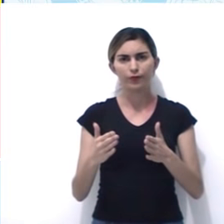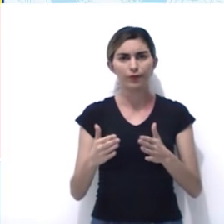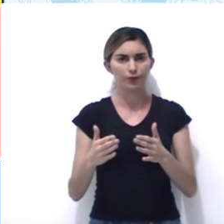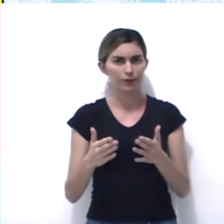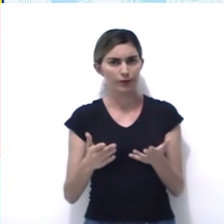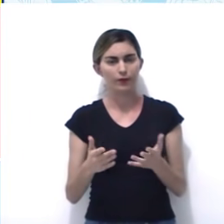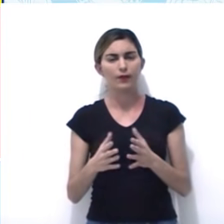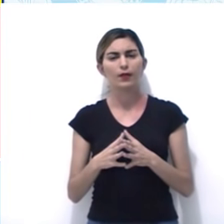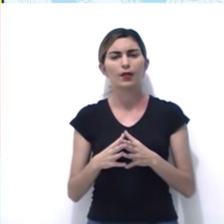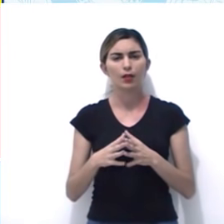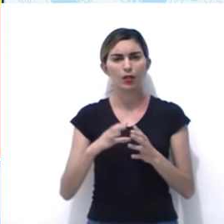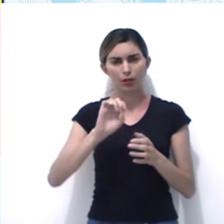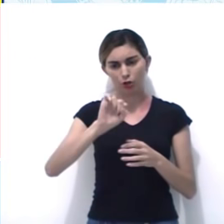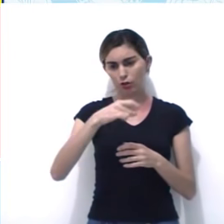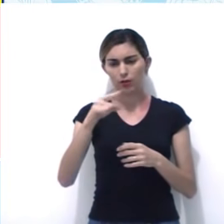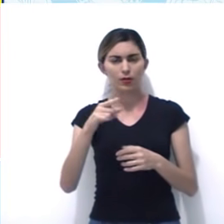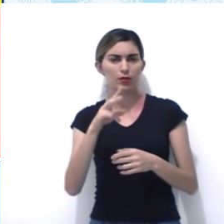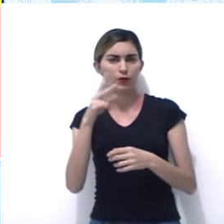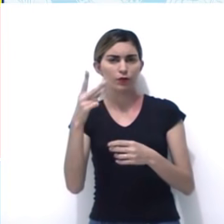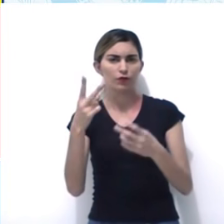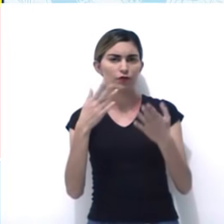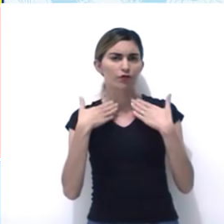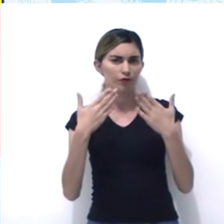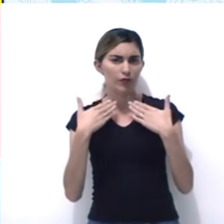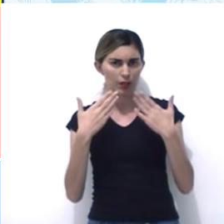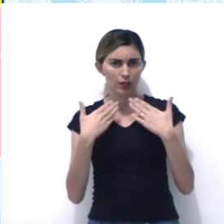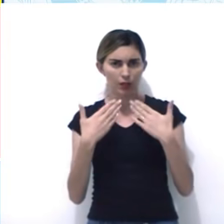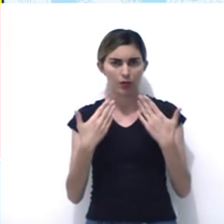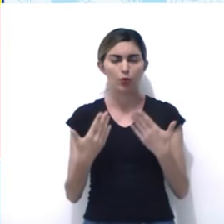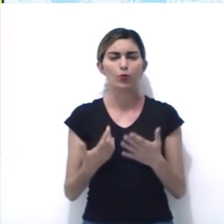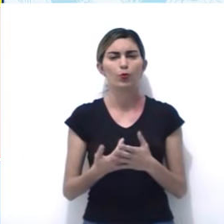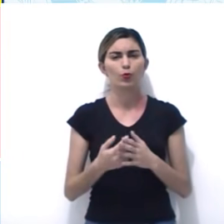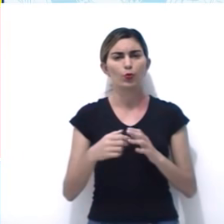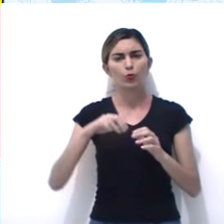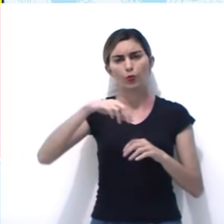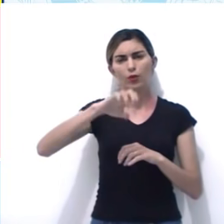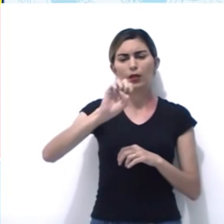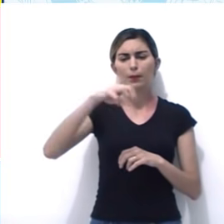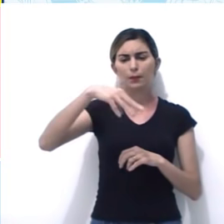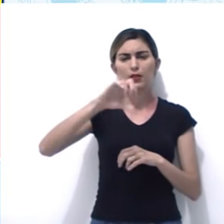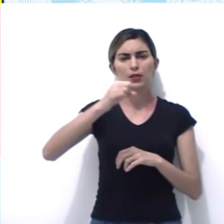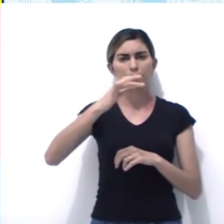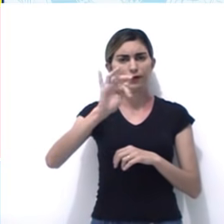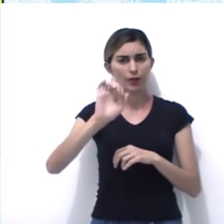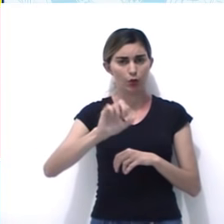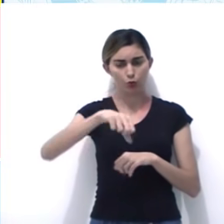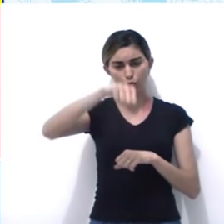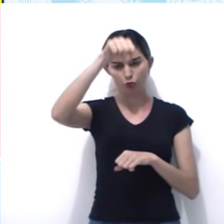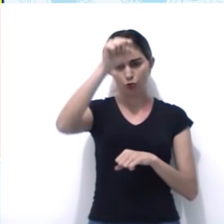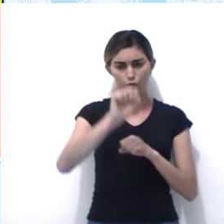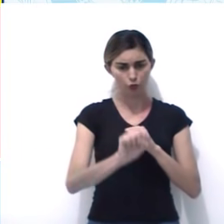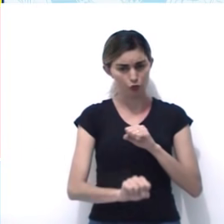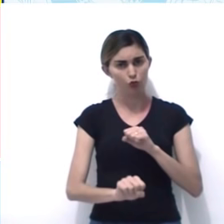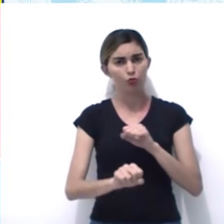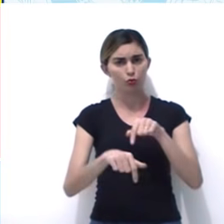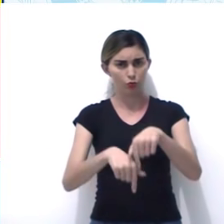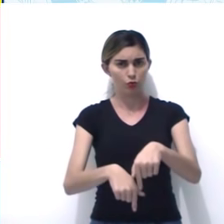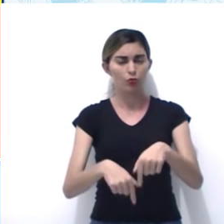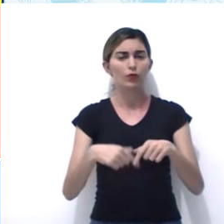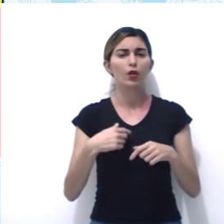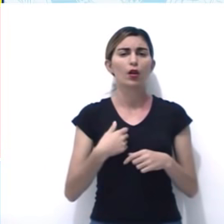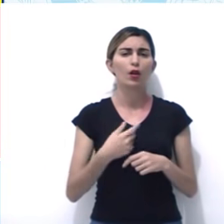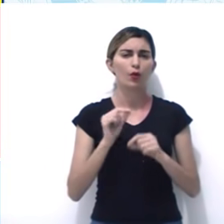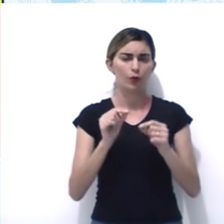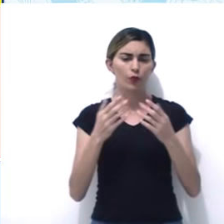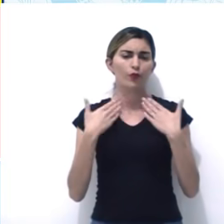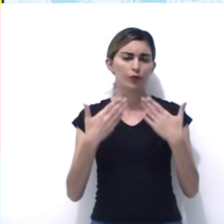do da estação do verão e aí no hemisfério sul nós vamos ter o início da